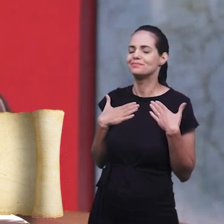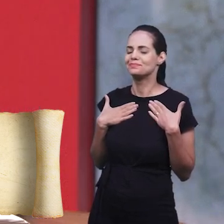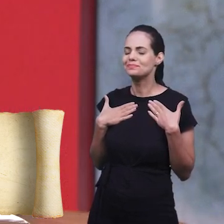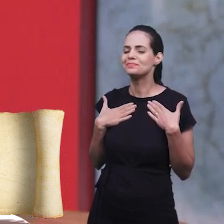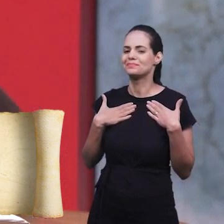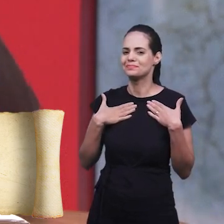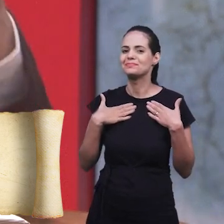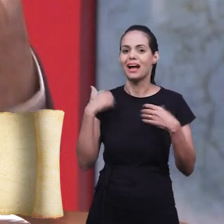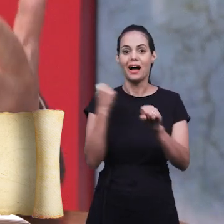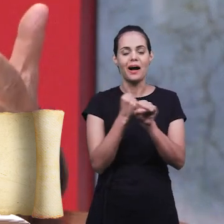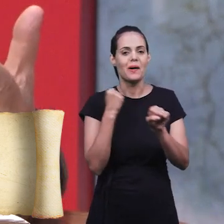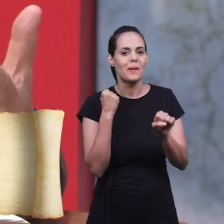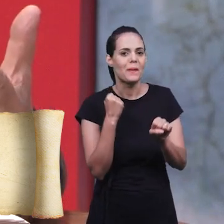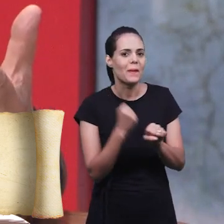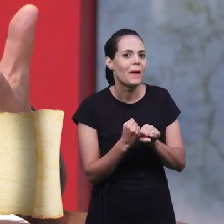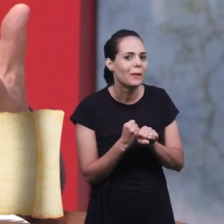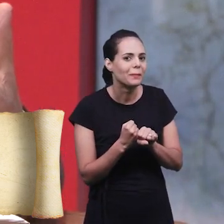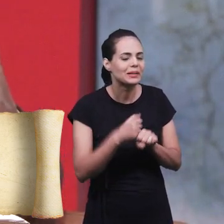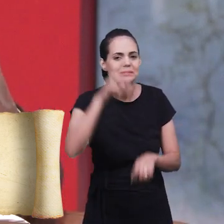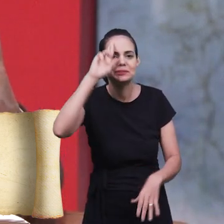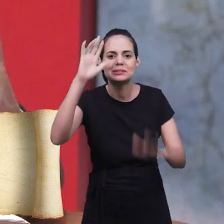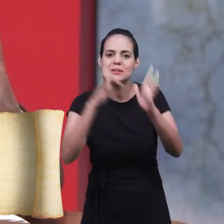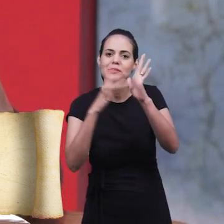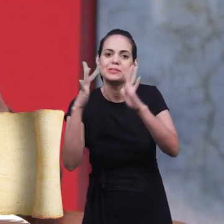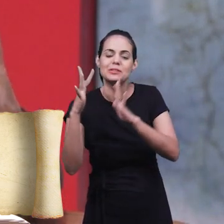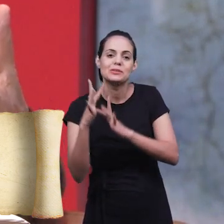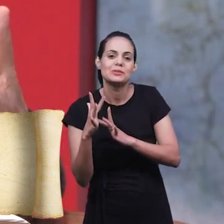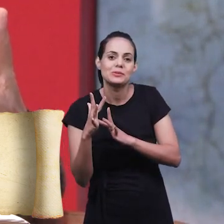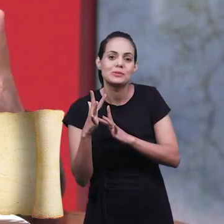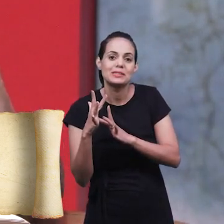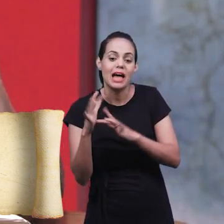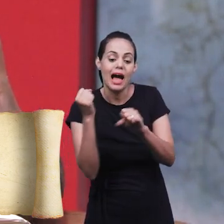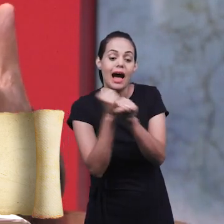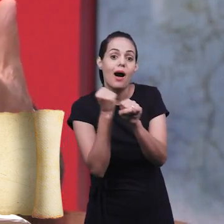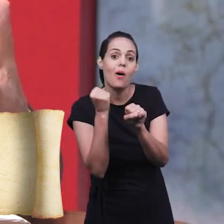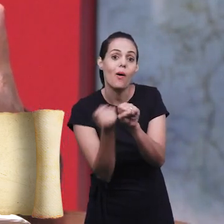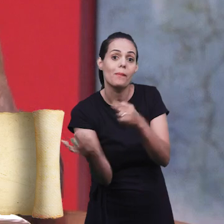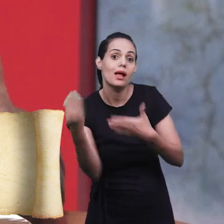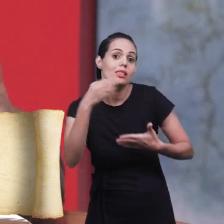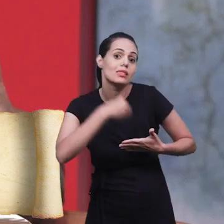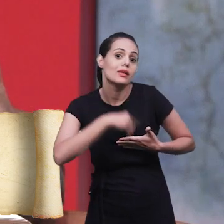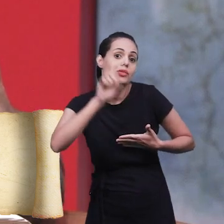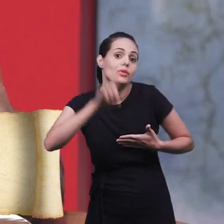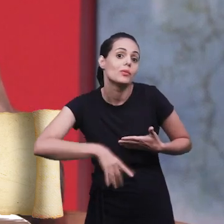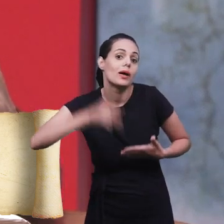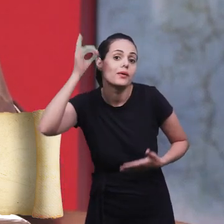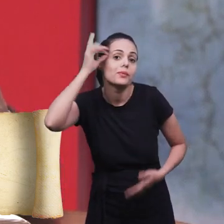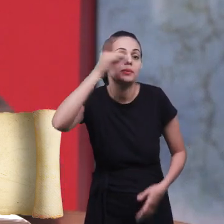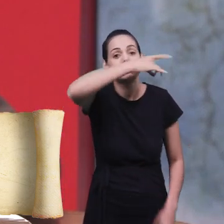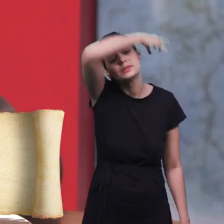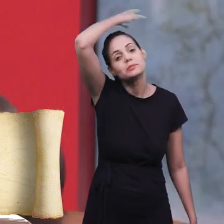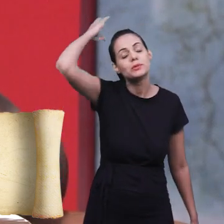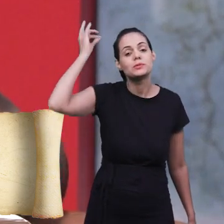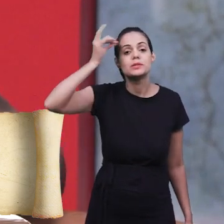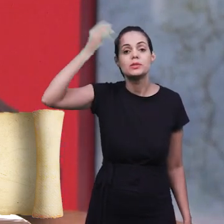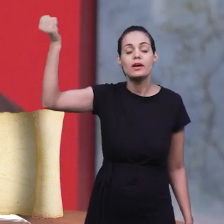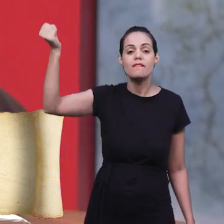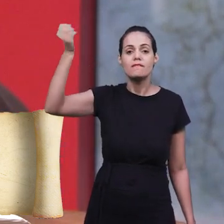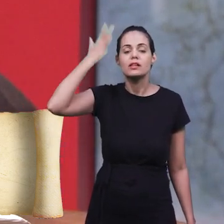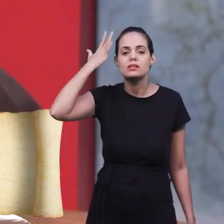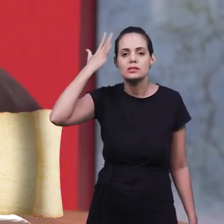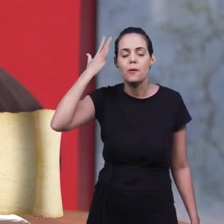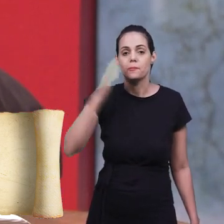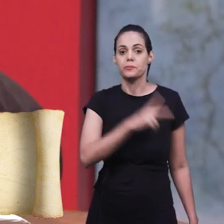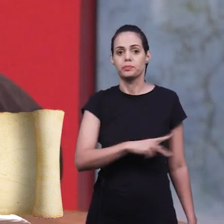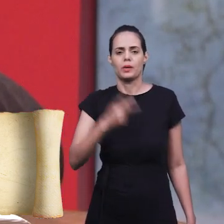que realiza a obra de Deus nas nossas vidas, é a revelação do Senhor Jesus. Paulo diz